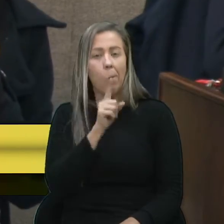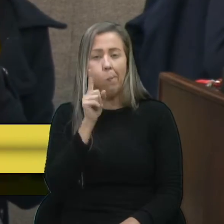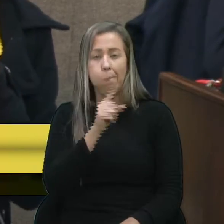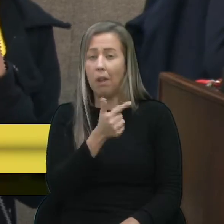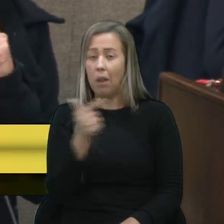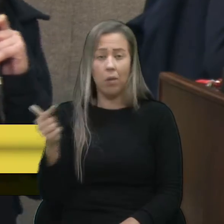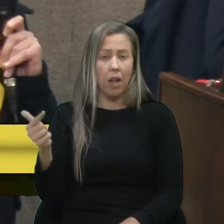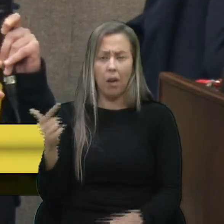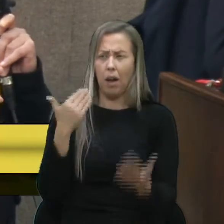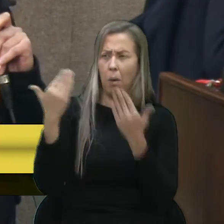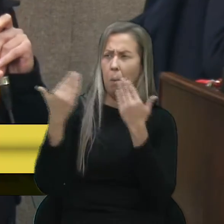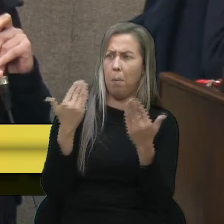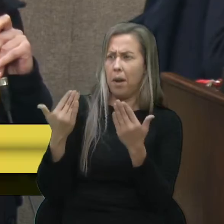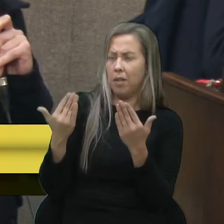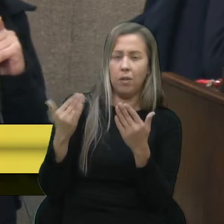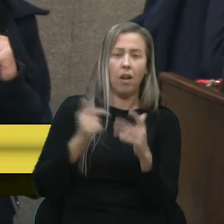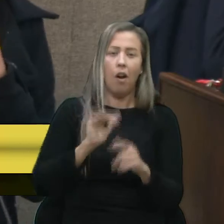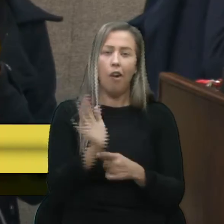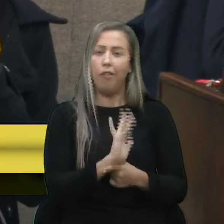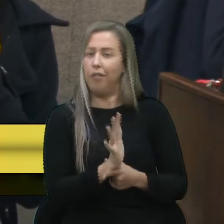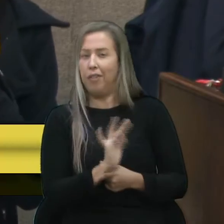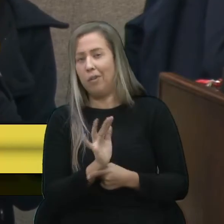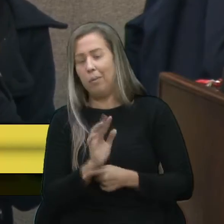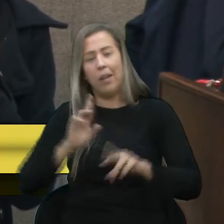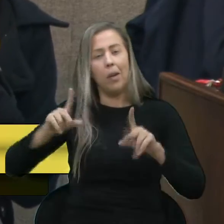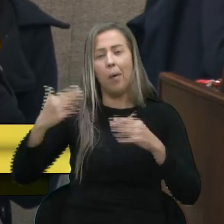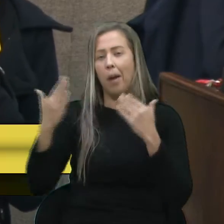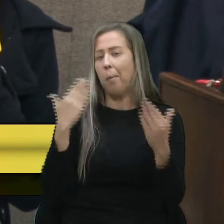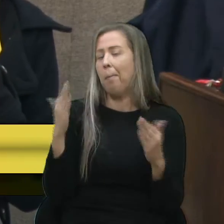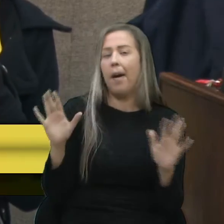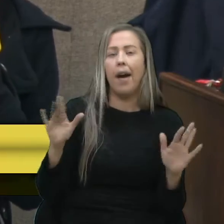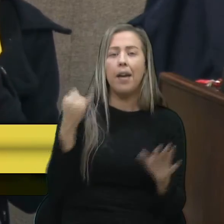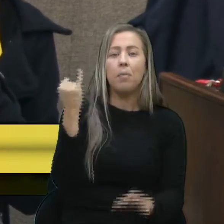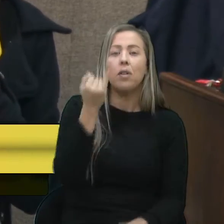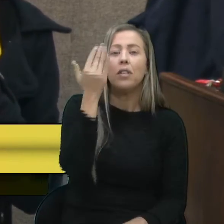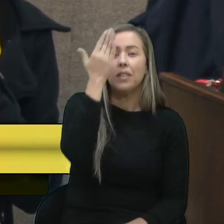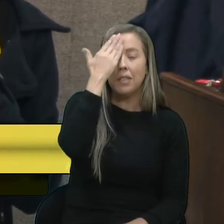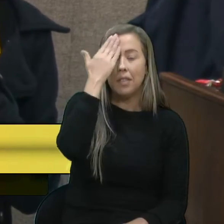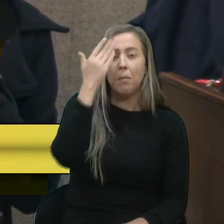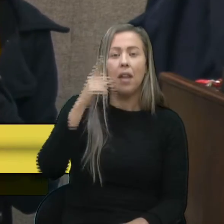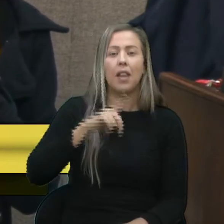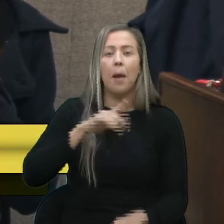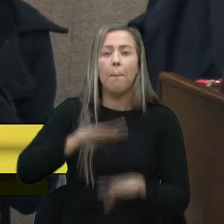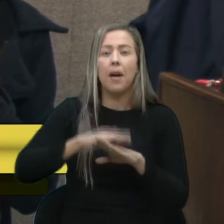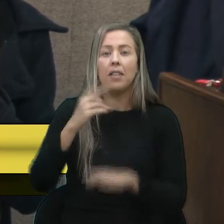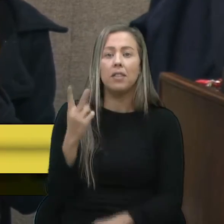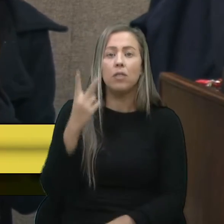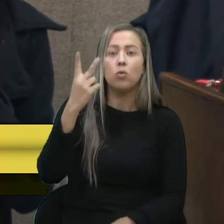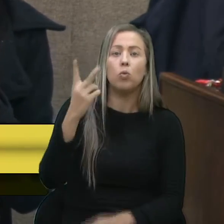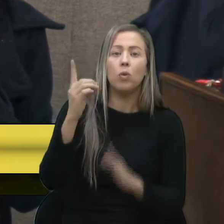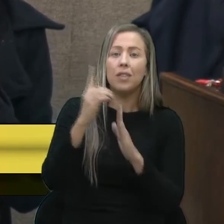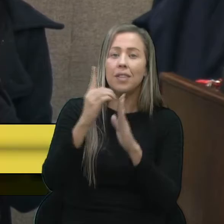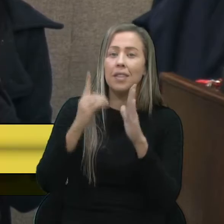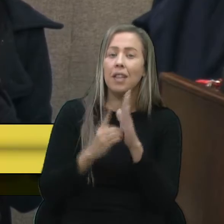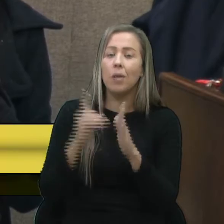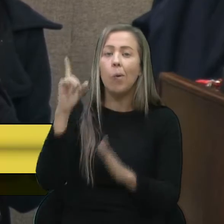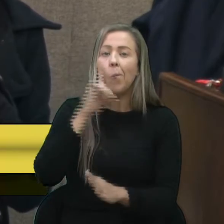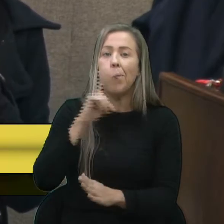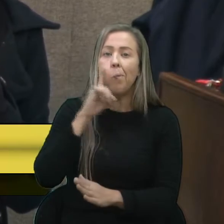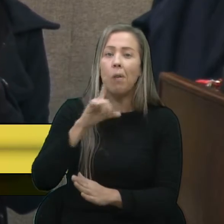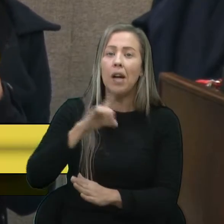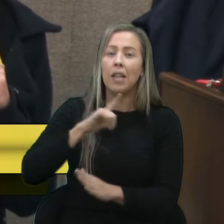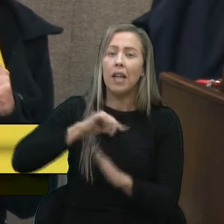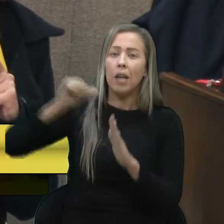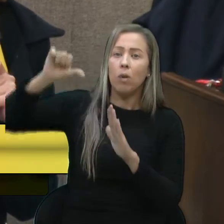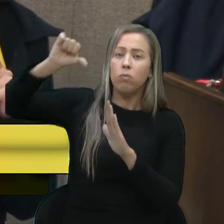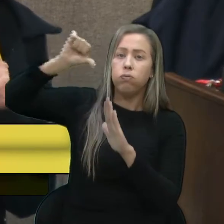é o que a gente vê nas séries. É importante a gente saber que há mais de 2 décadas os Estados Unidos têm déficit